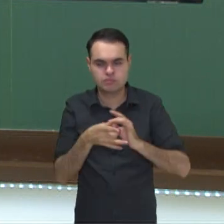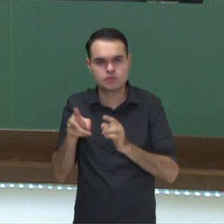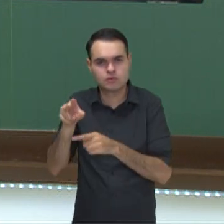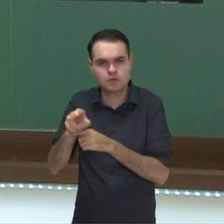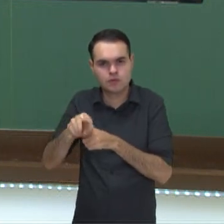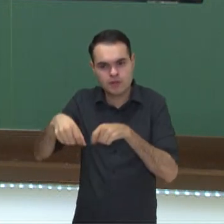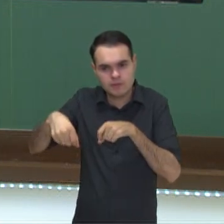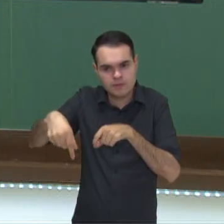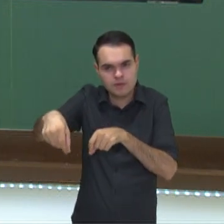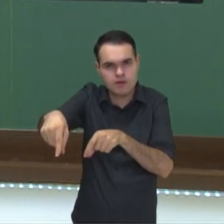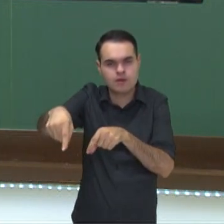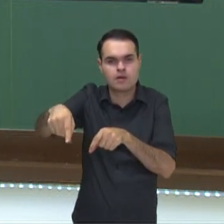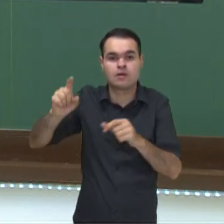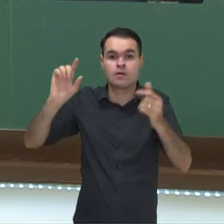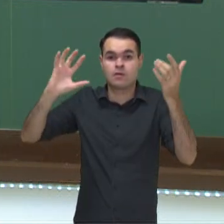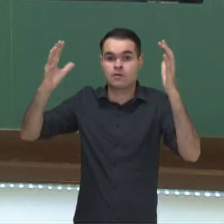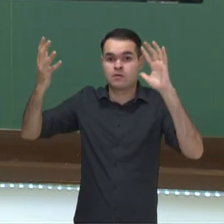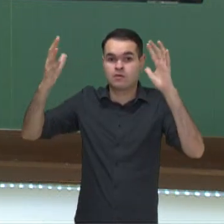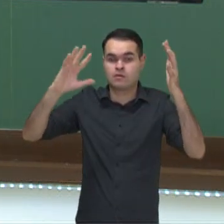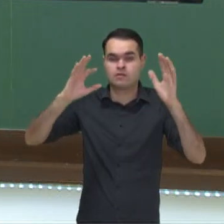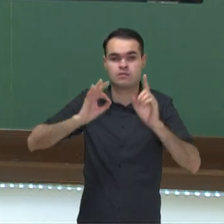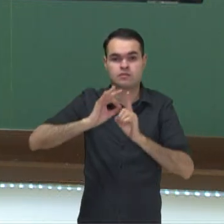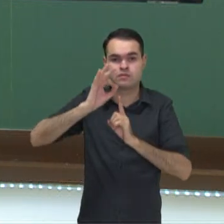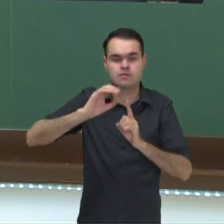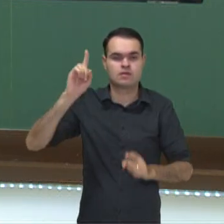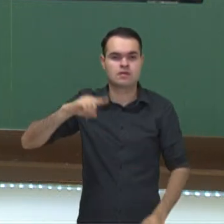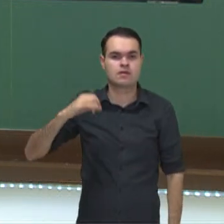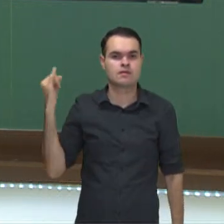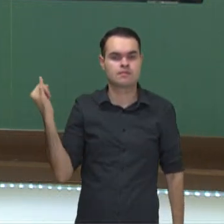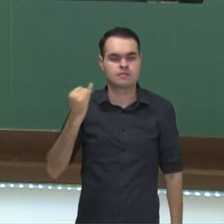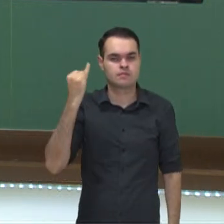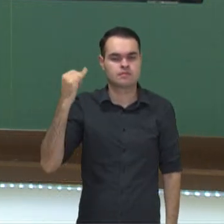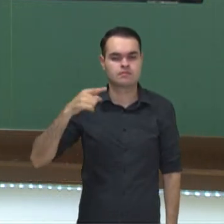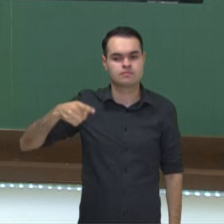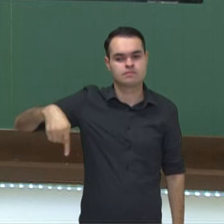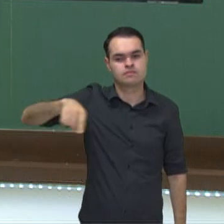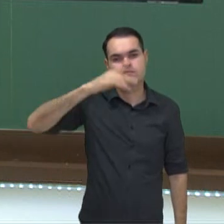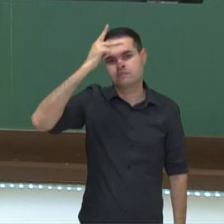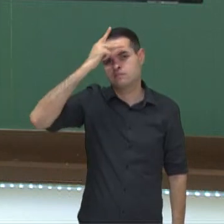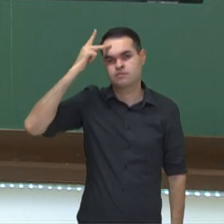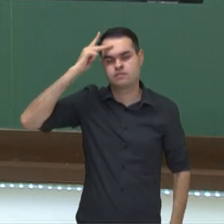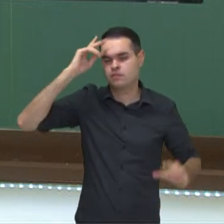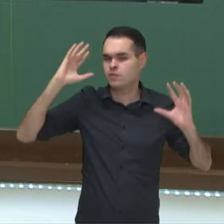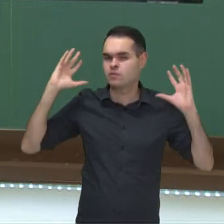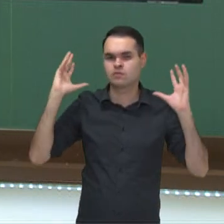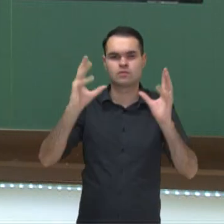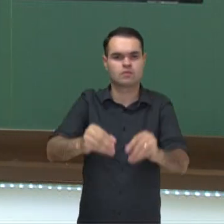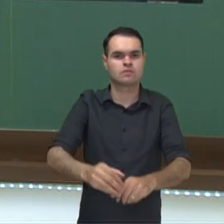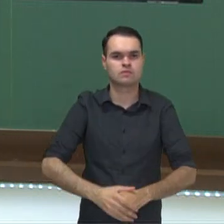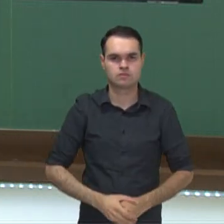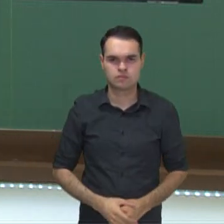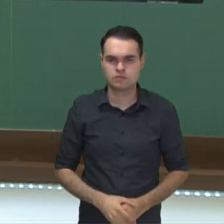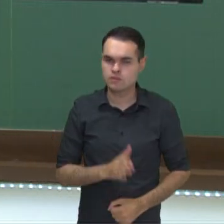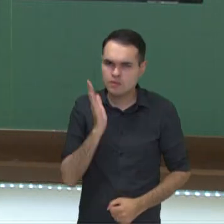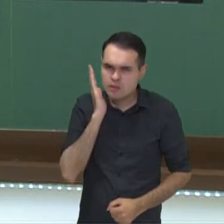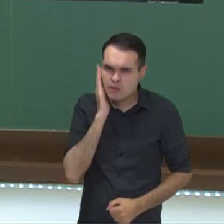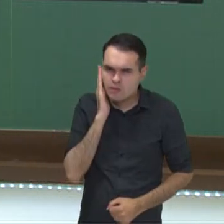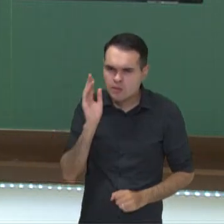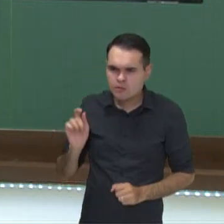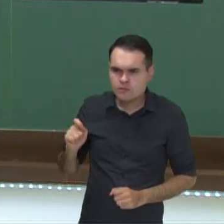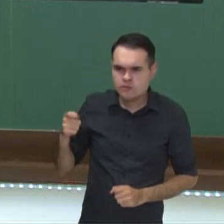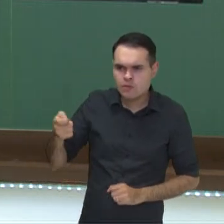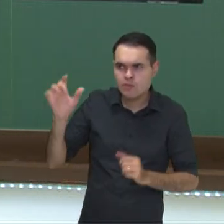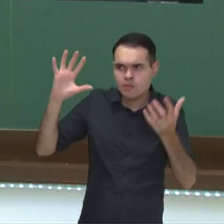o clima é super importante para as pessoas, para todo mundo. Então, saber sobre o tempo, sim, é